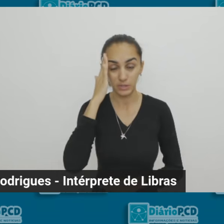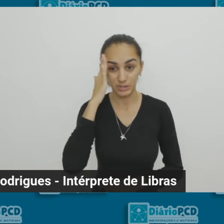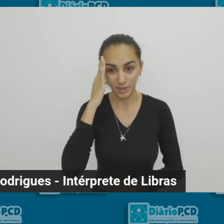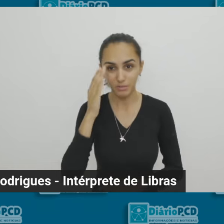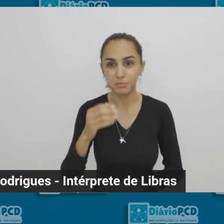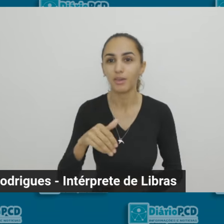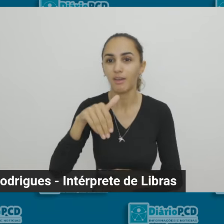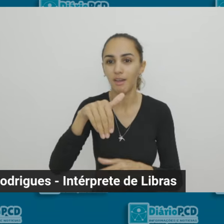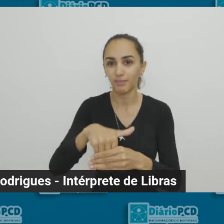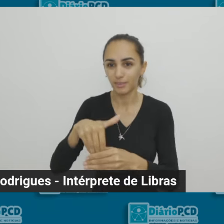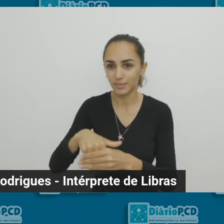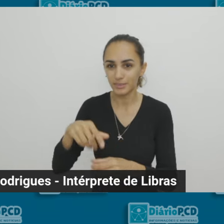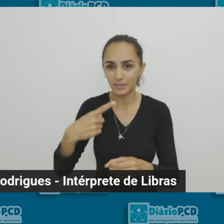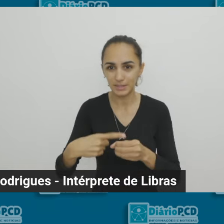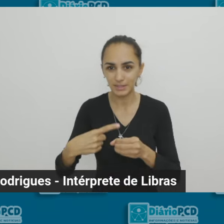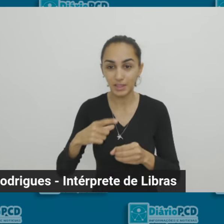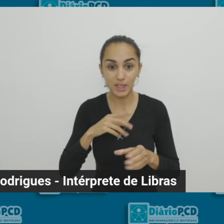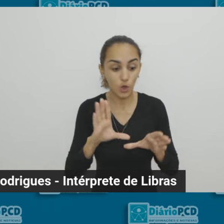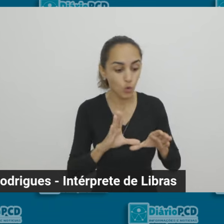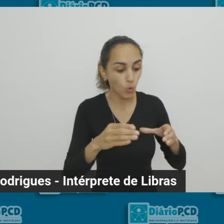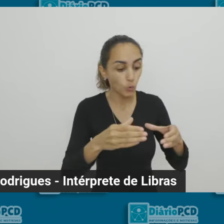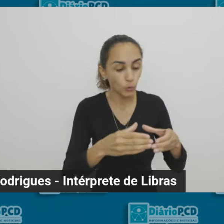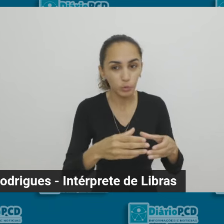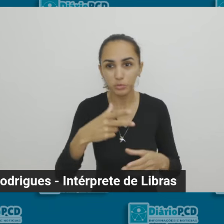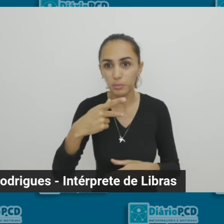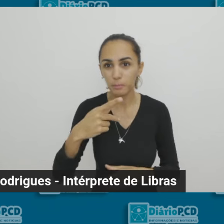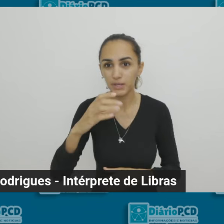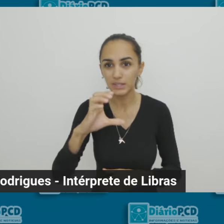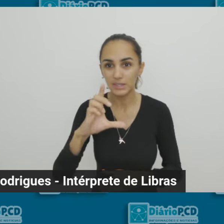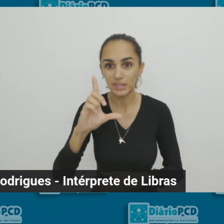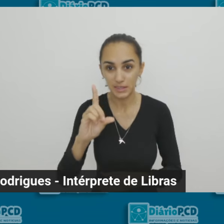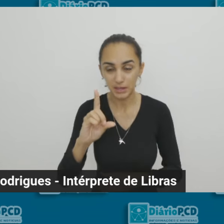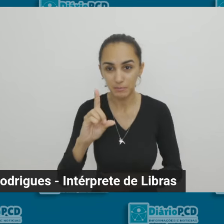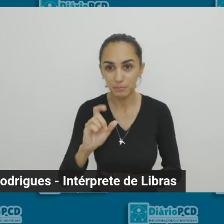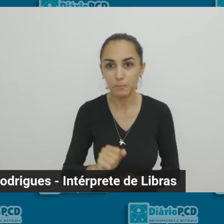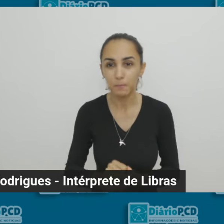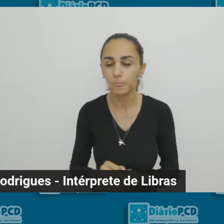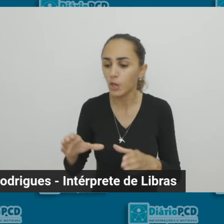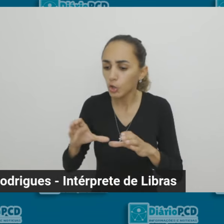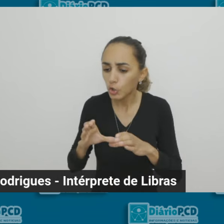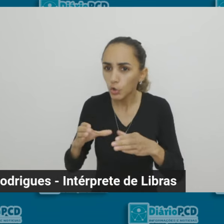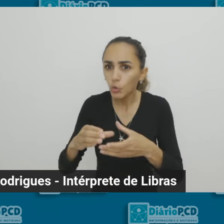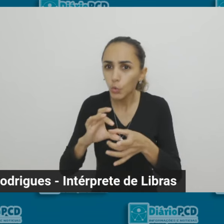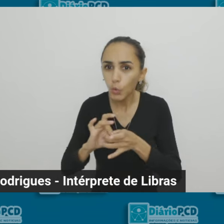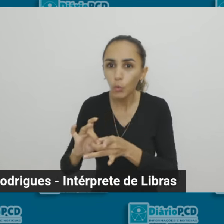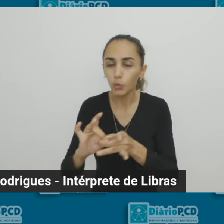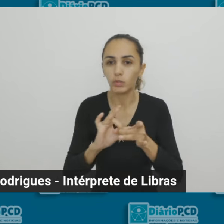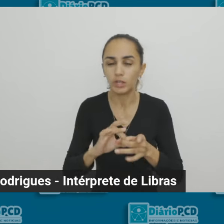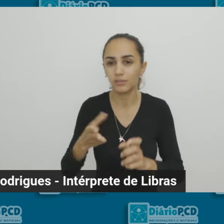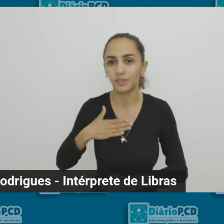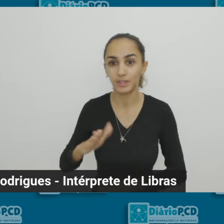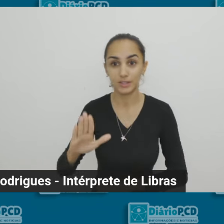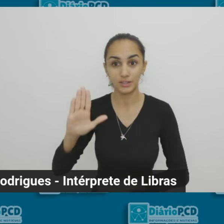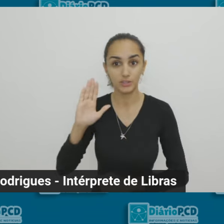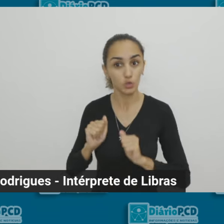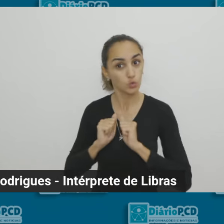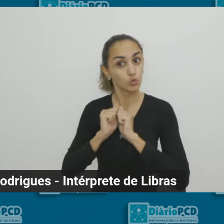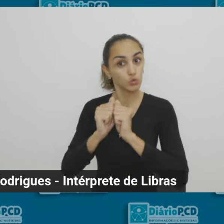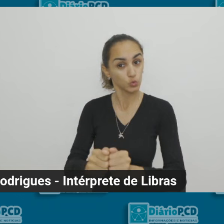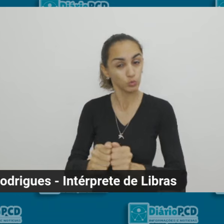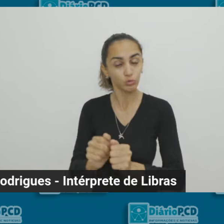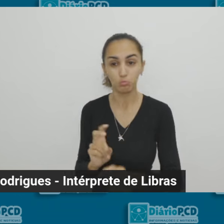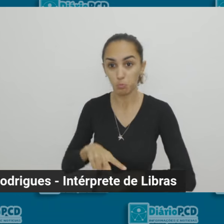municipais existe o coletivo PCD, pessoas com deficiência que se uniram e saíram candidatos juntos para ocupar